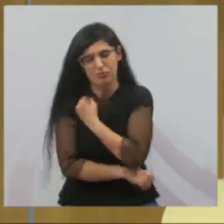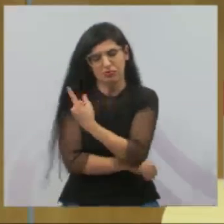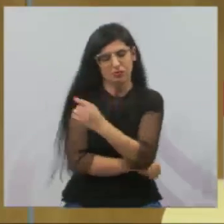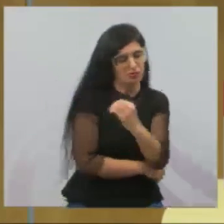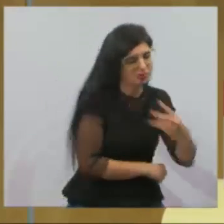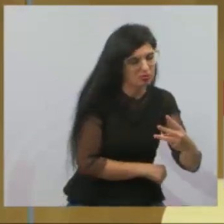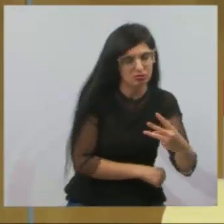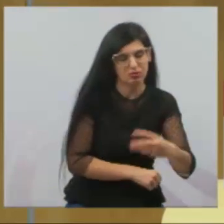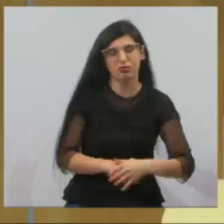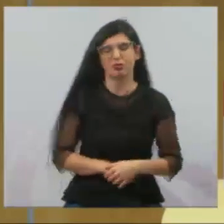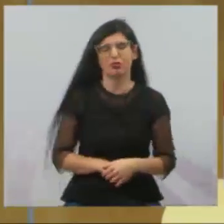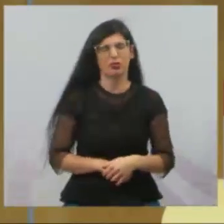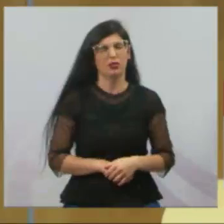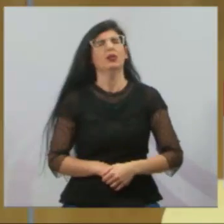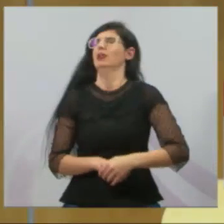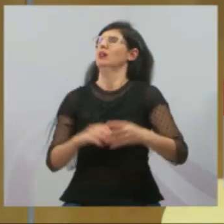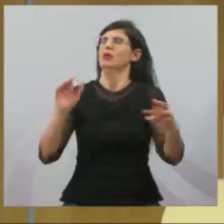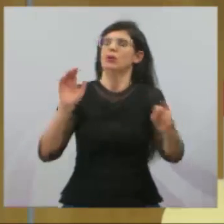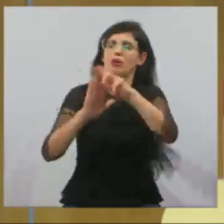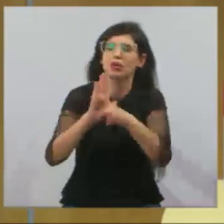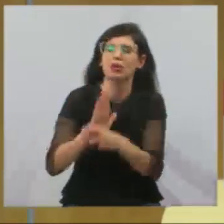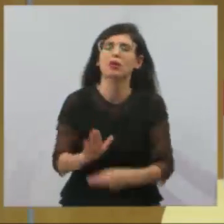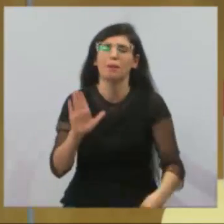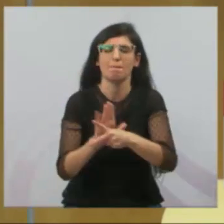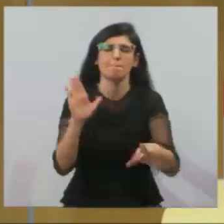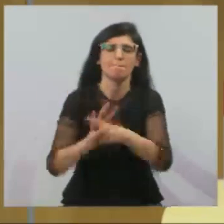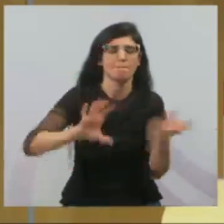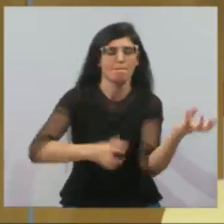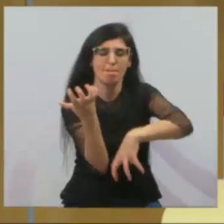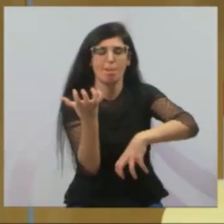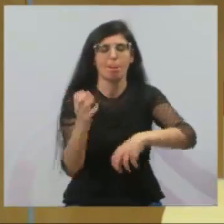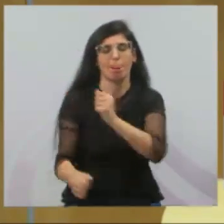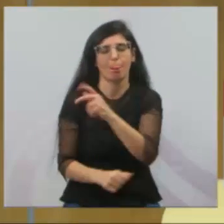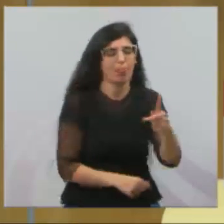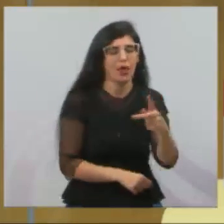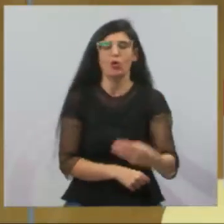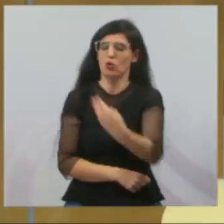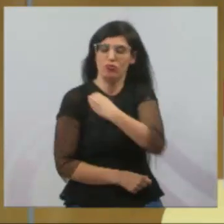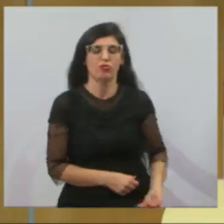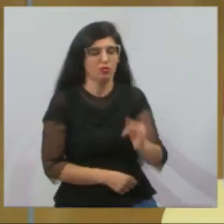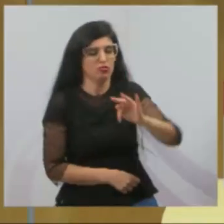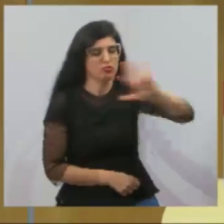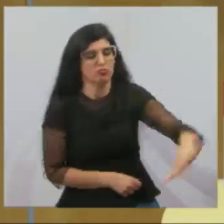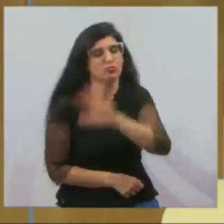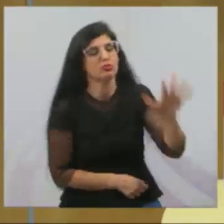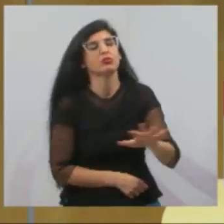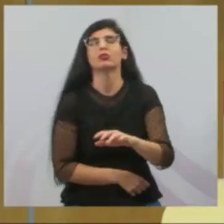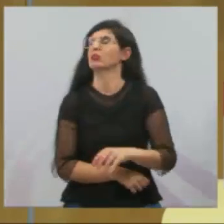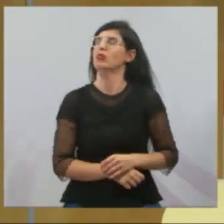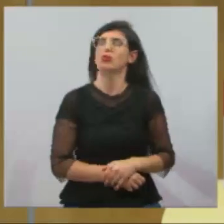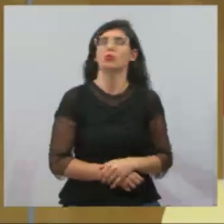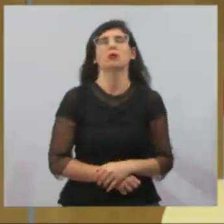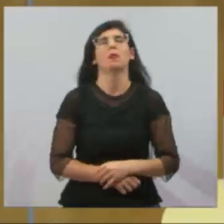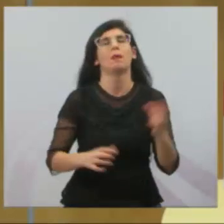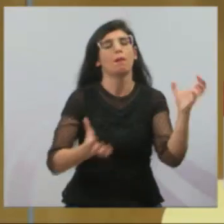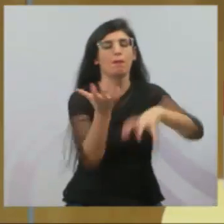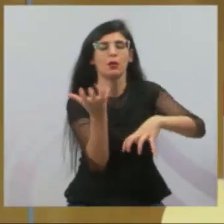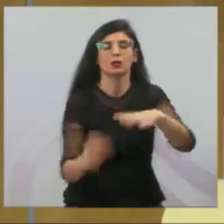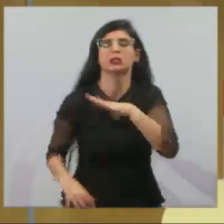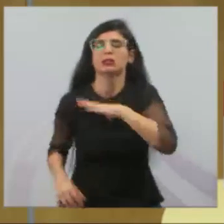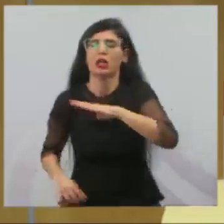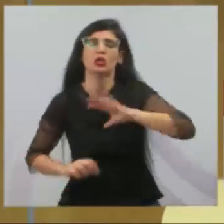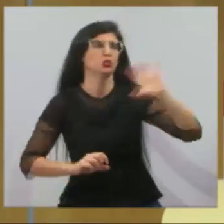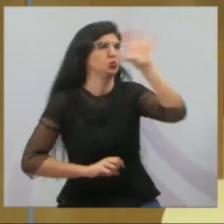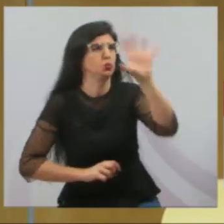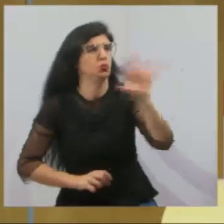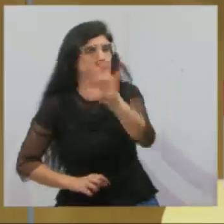que se aplica ao regime próprio da Previdência Social da União, Estados, Distrito Federal e dos municípios, viabilizando o